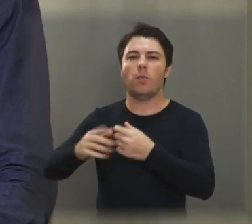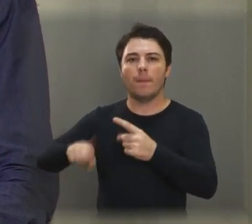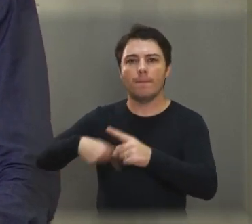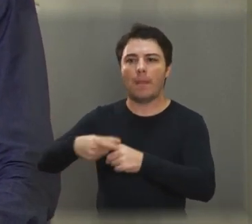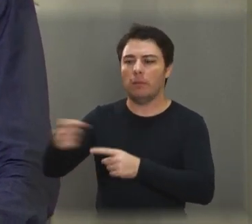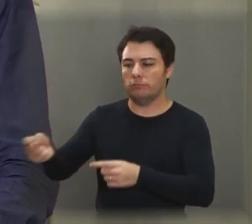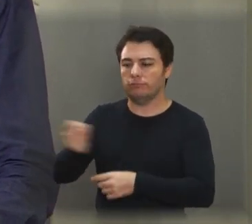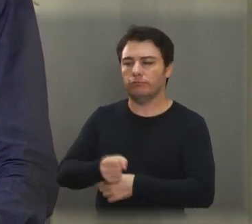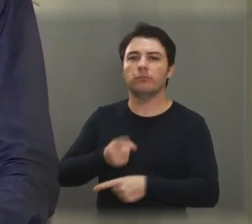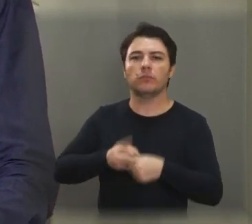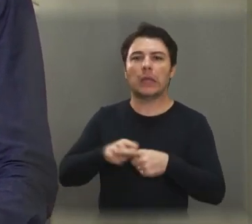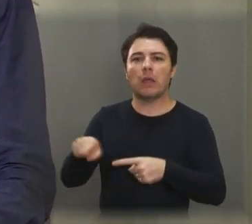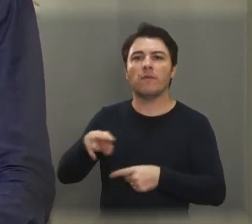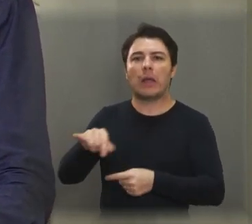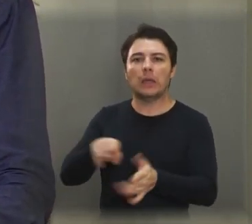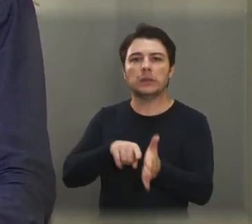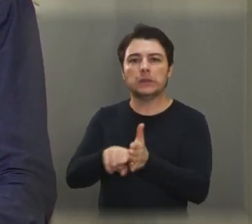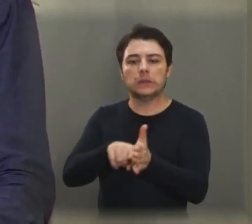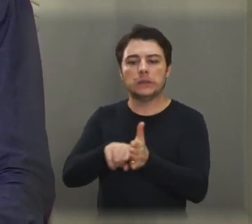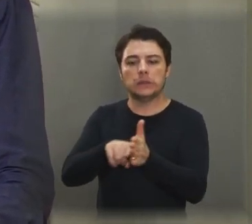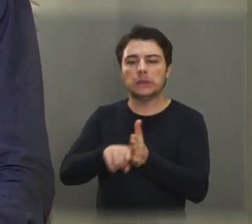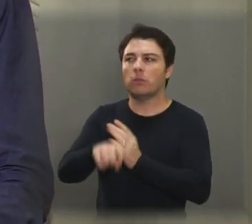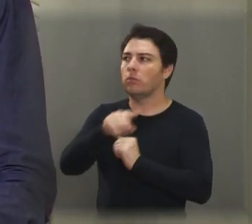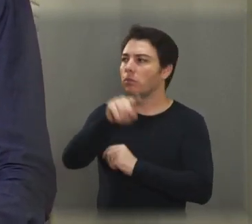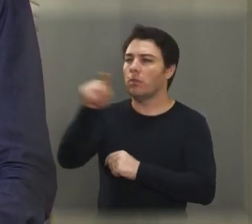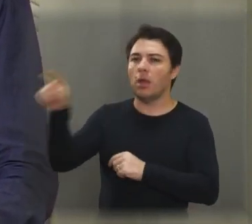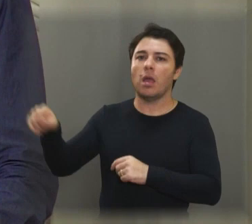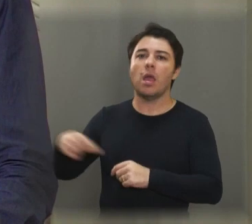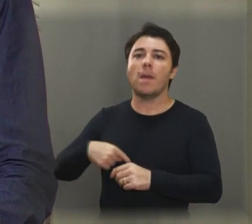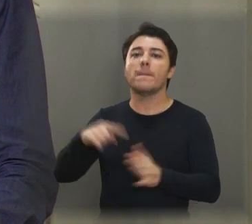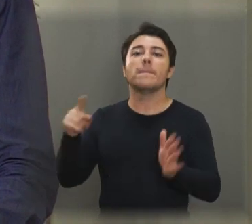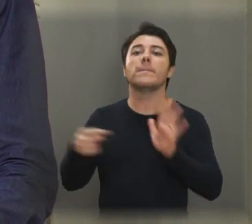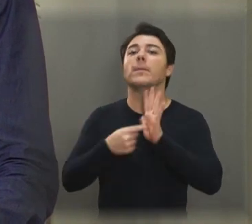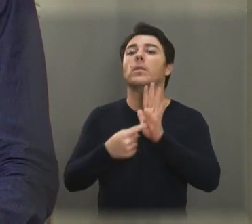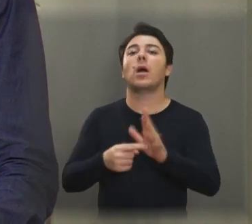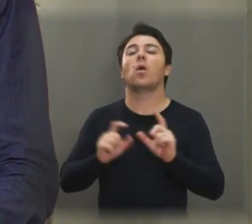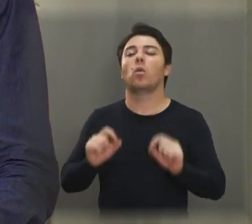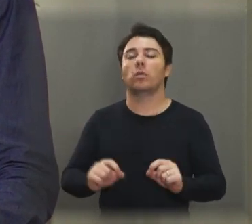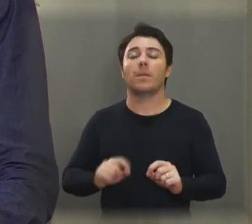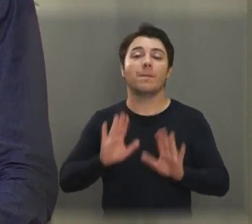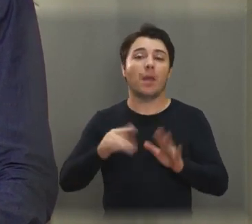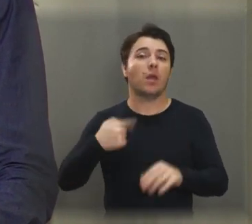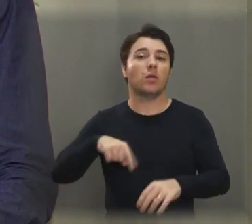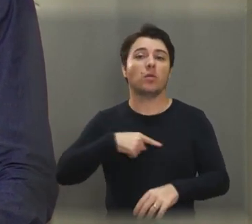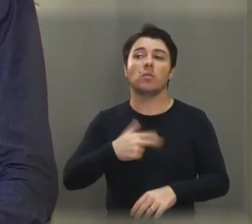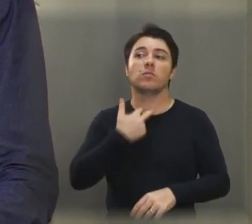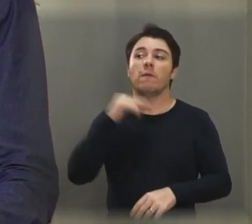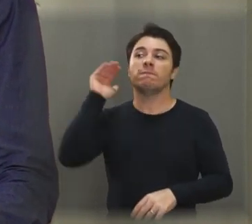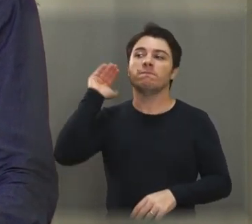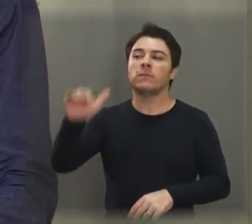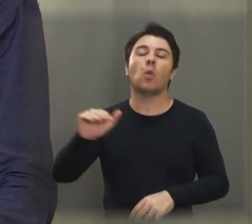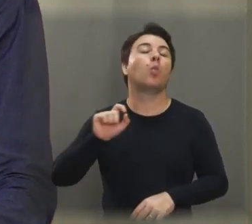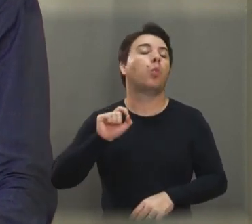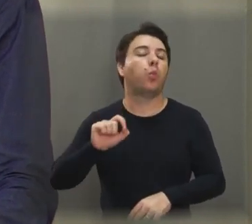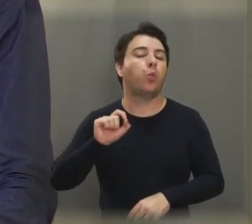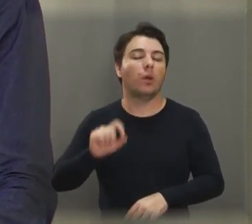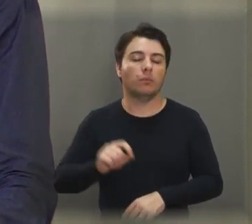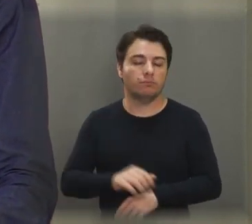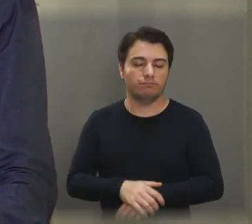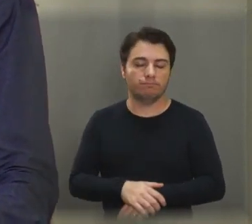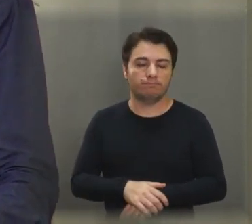responsável para fazer essas essas expressões e apontar notificação porque a gente não pode fazer ir lá e